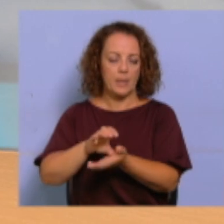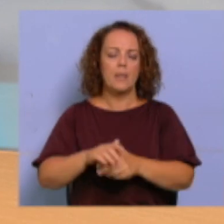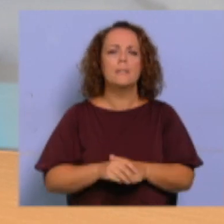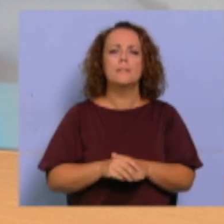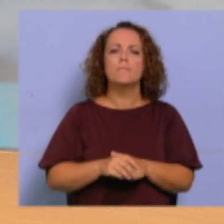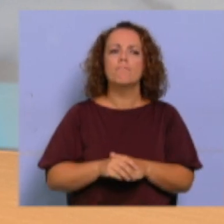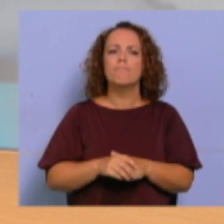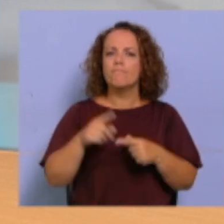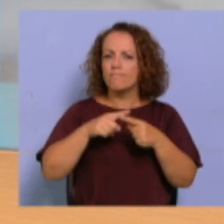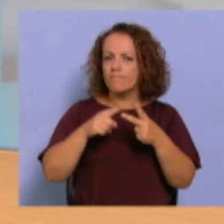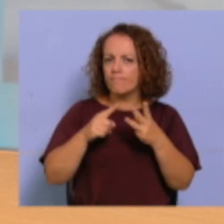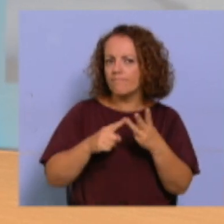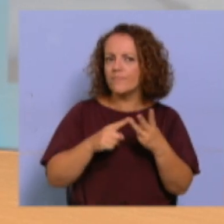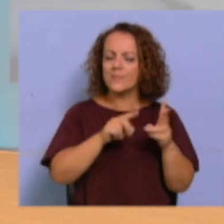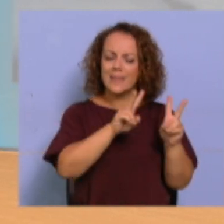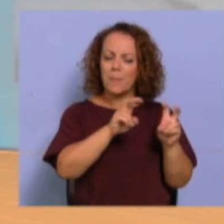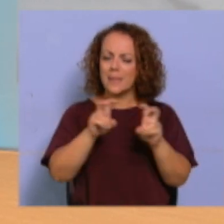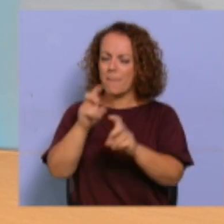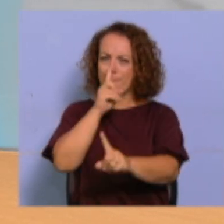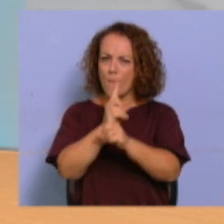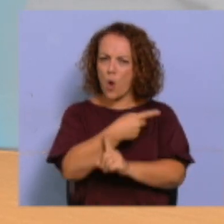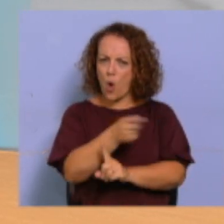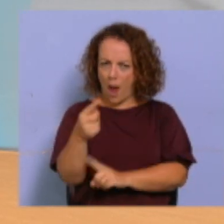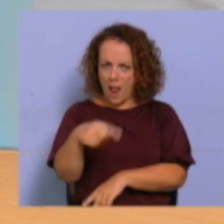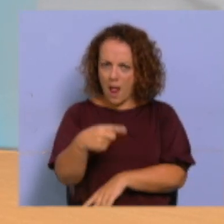tema que as une, esses 3 textos?